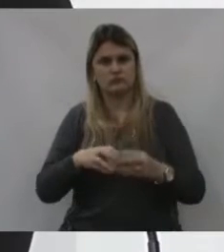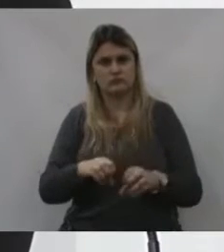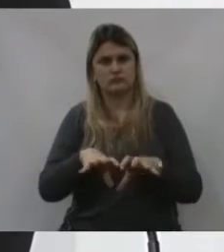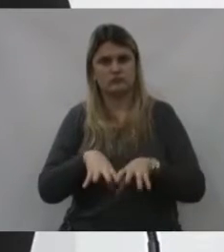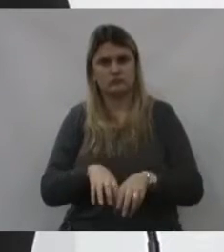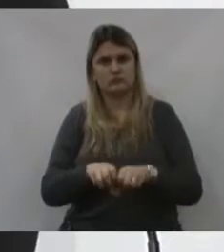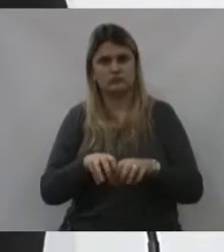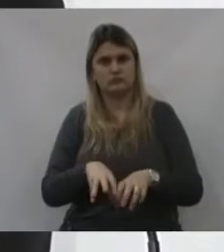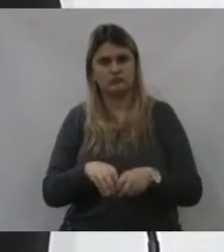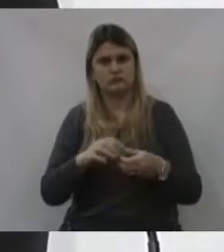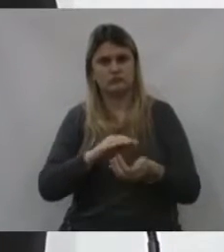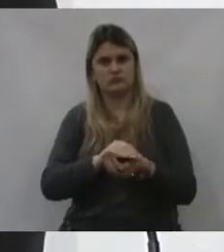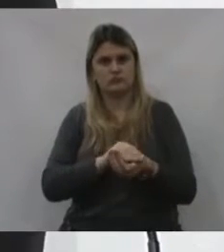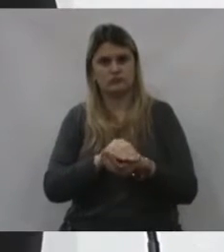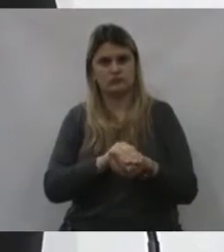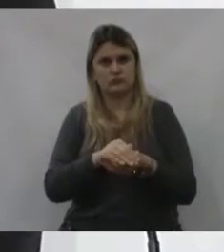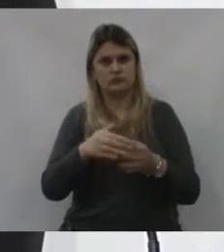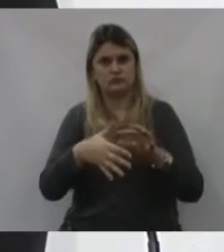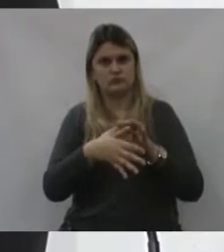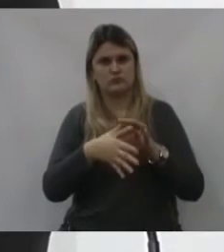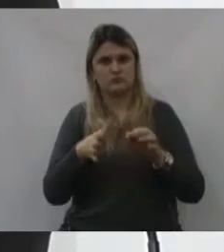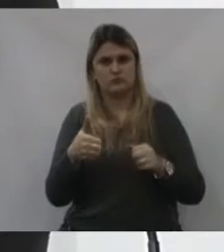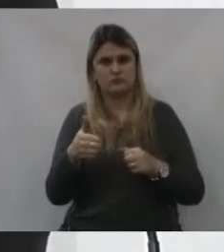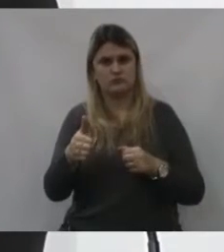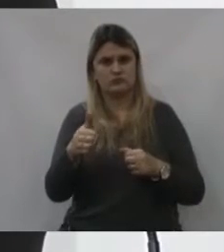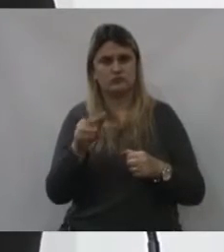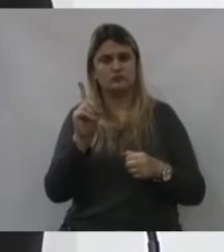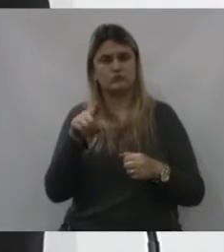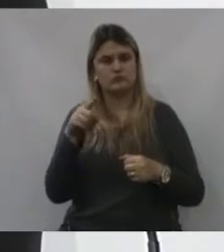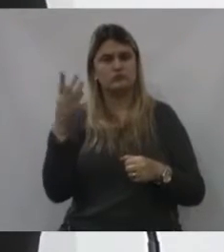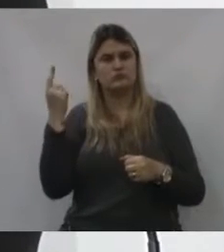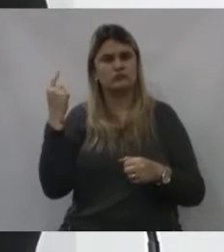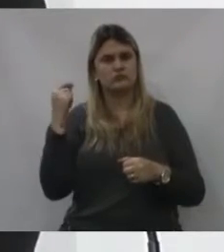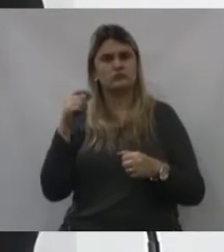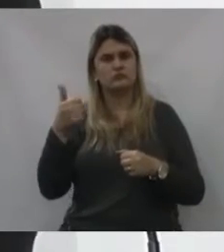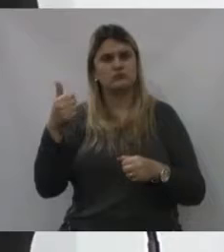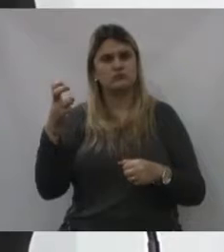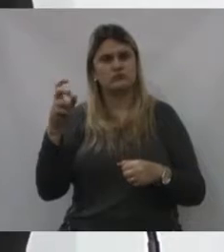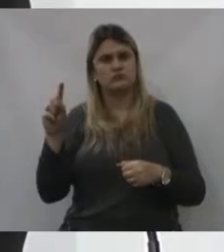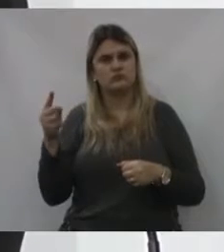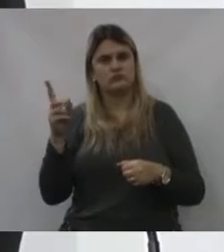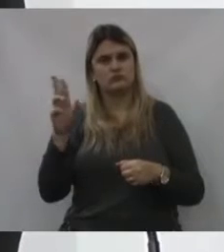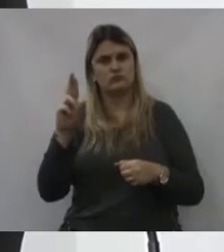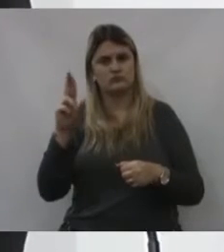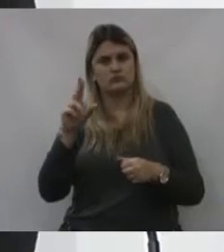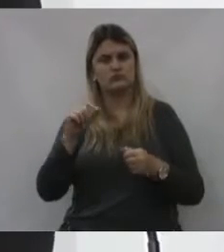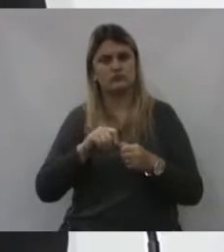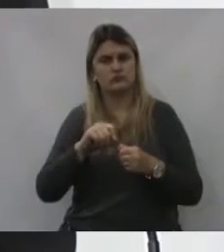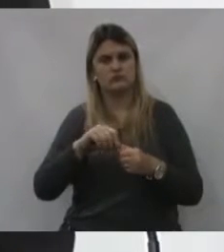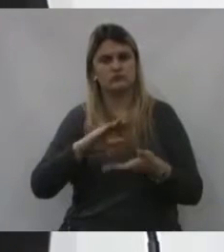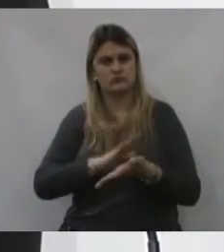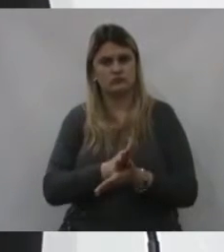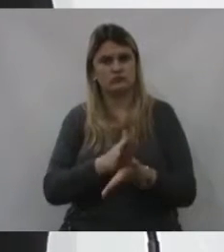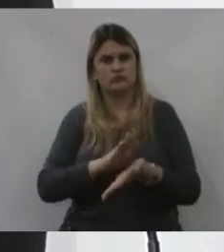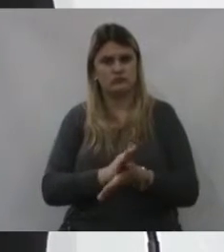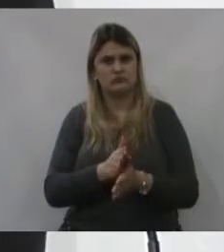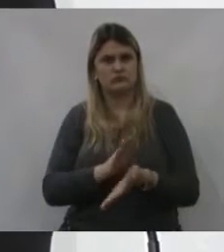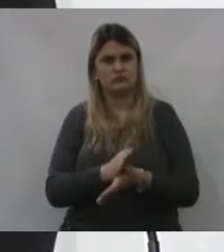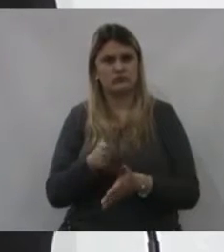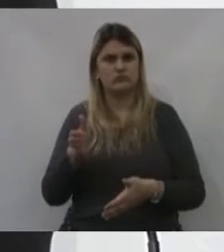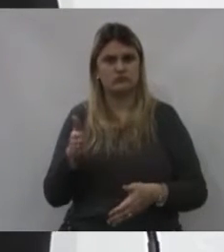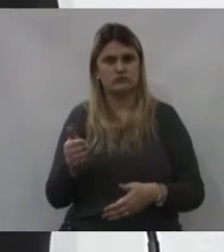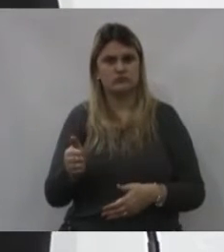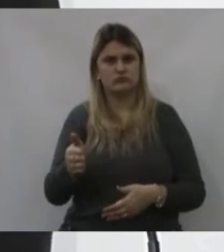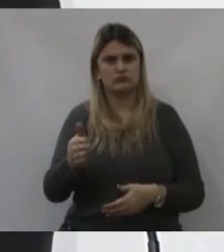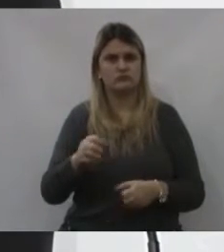moída, que é uma máquina relativamente simples, ela custa na época em torno de R$15.000, ela moe o que sobra